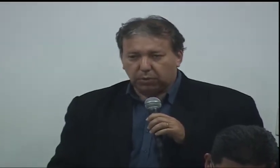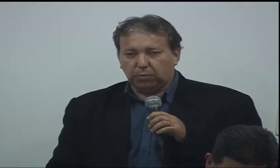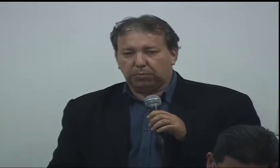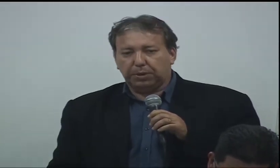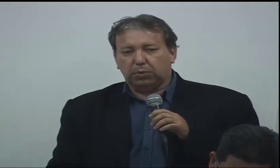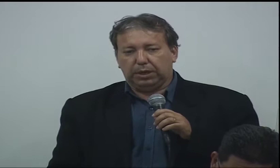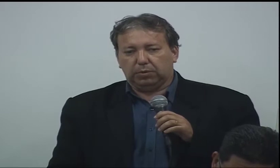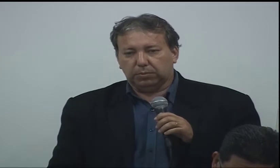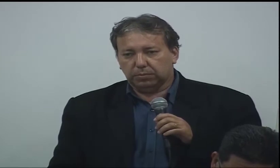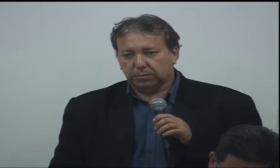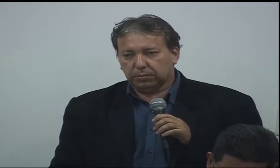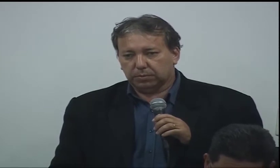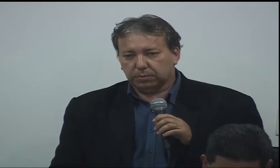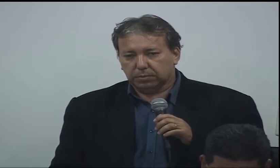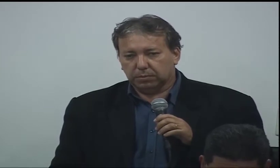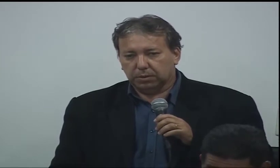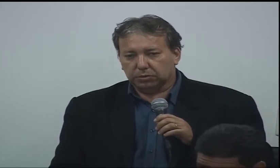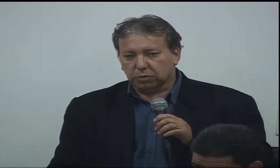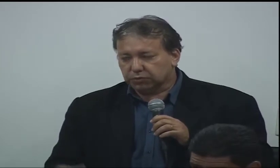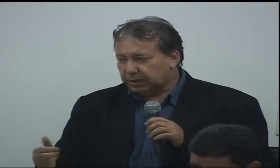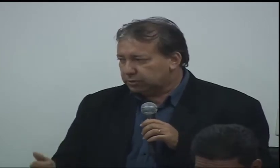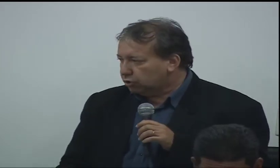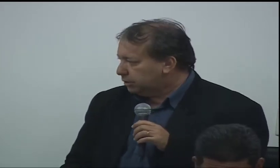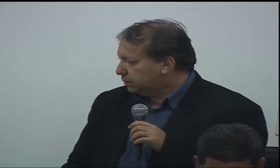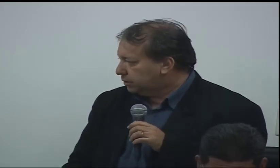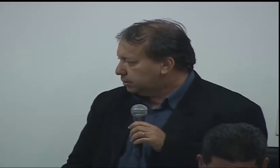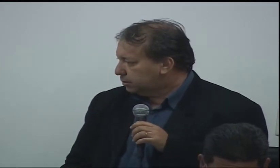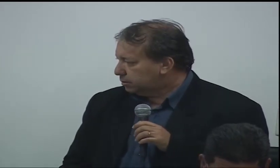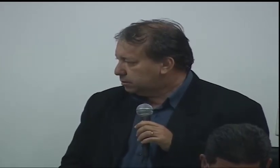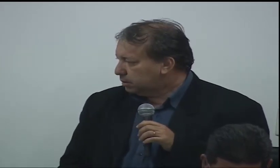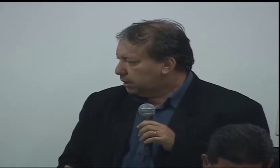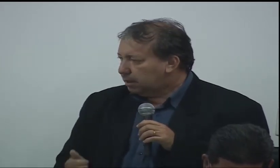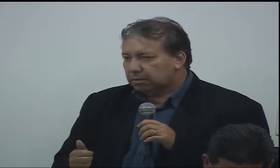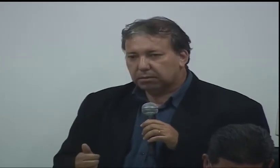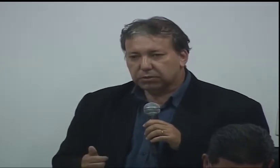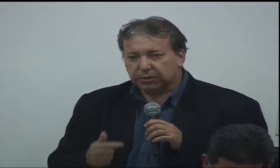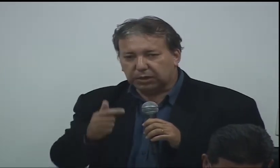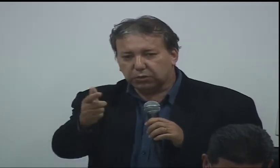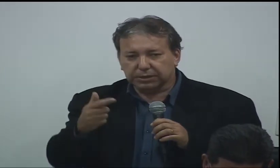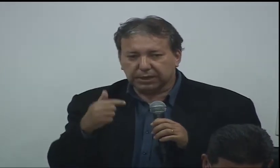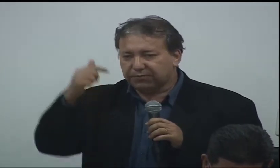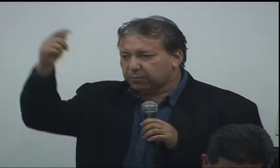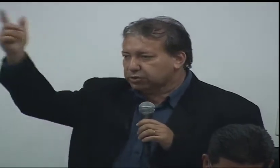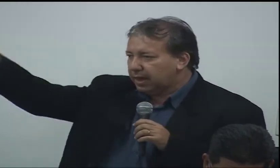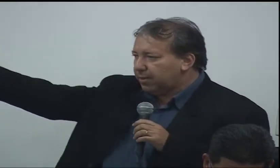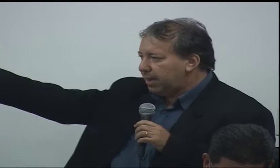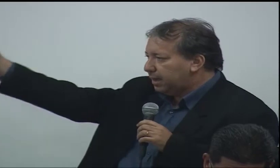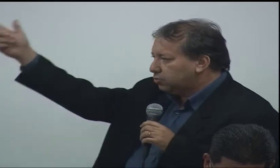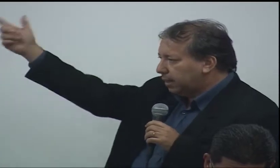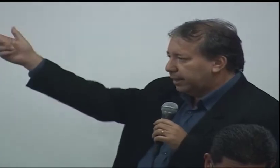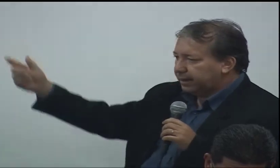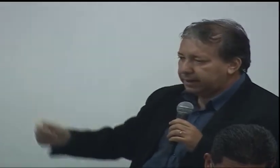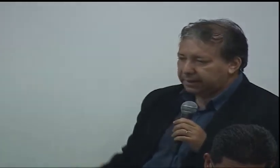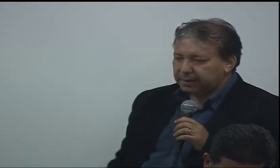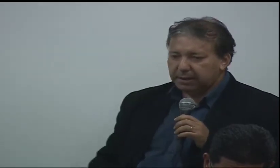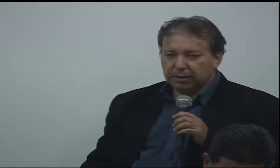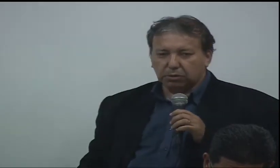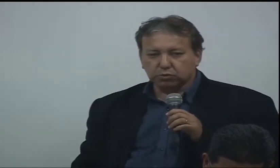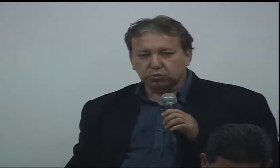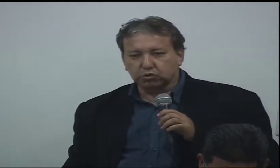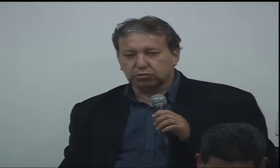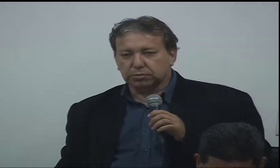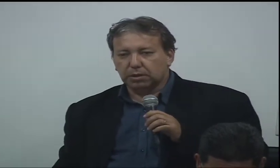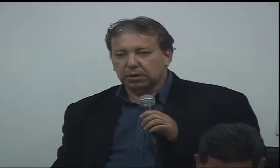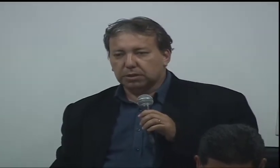o erro, pelo erro? São os vereadores? Os vereadores aqui vão buscar remédio lá na